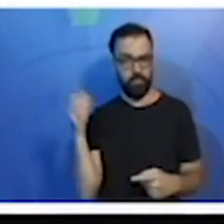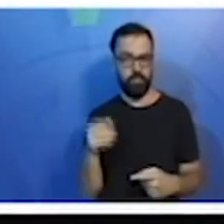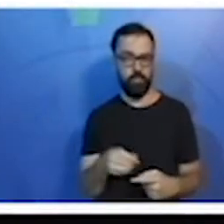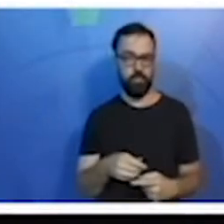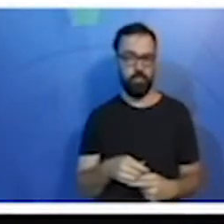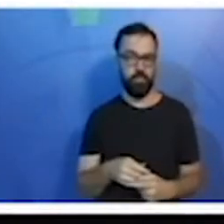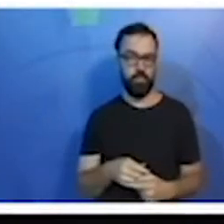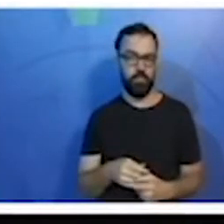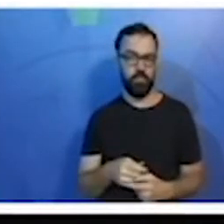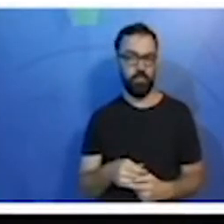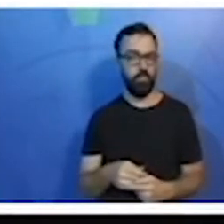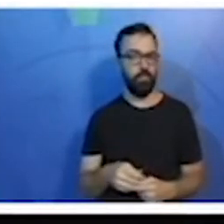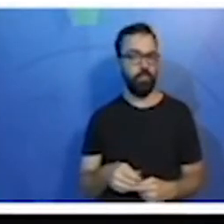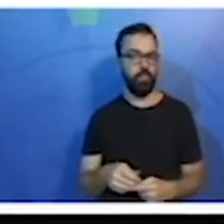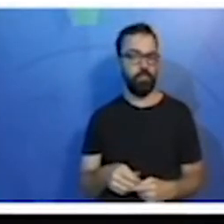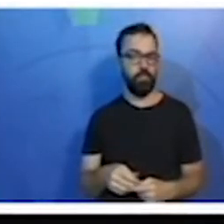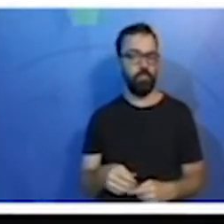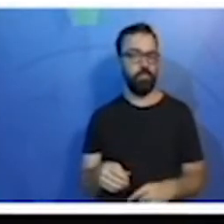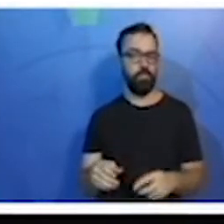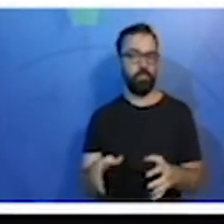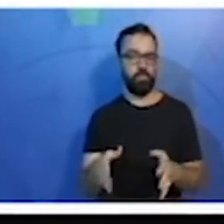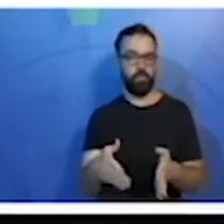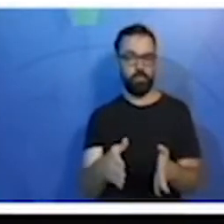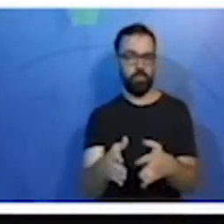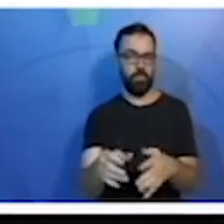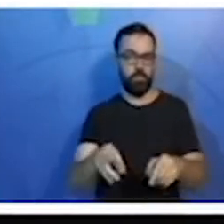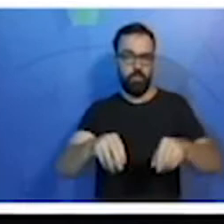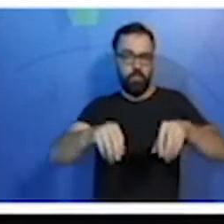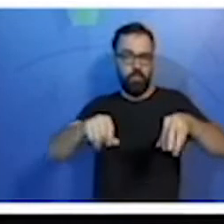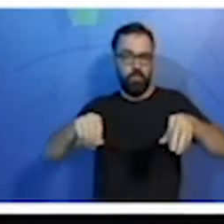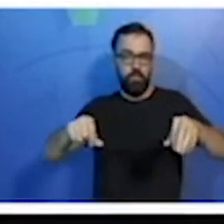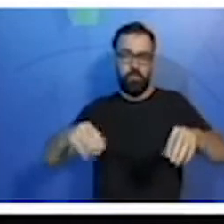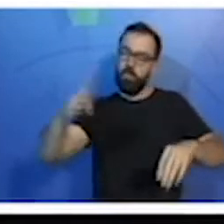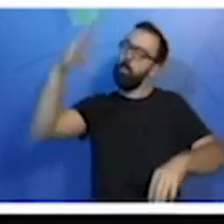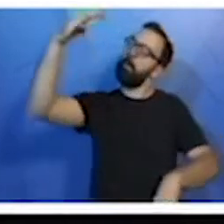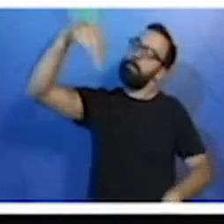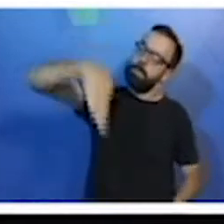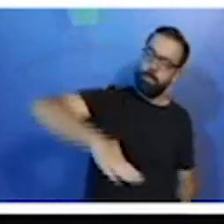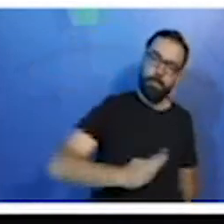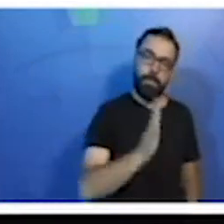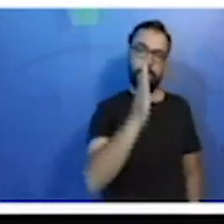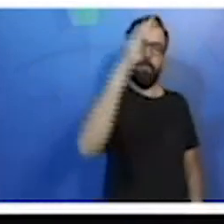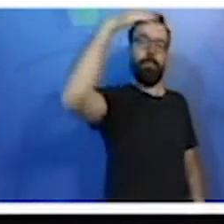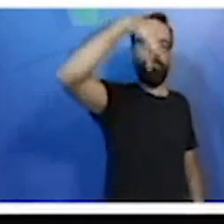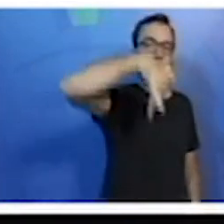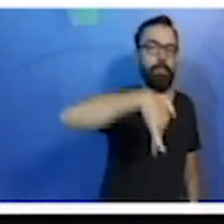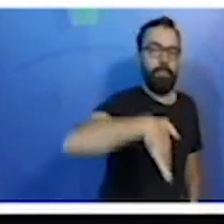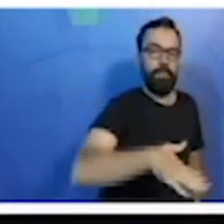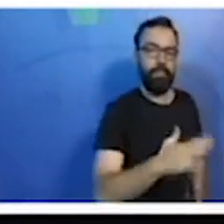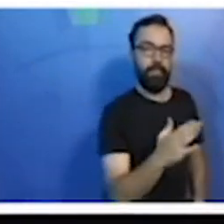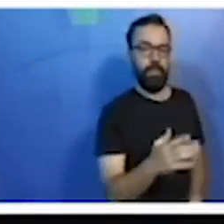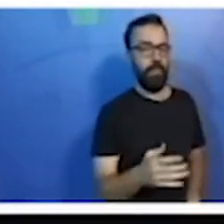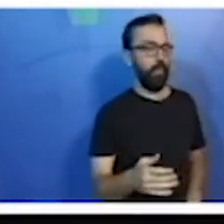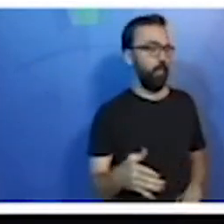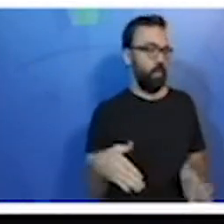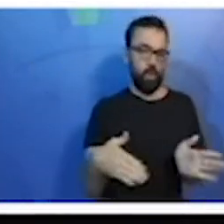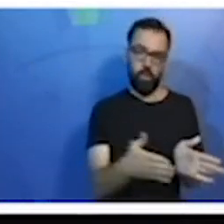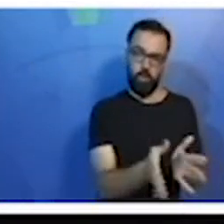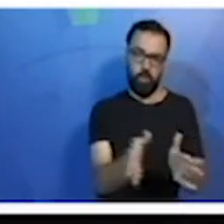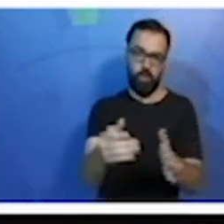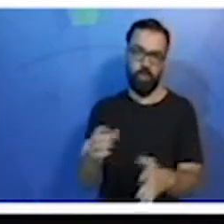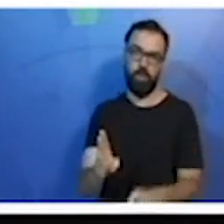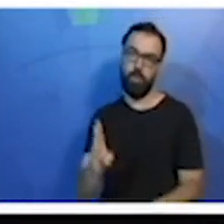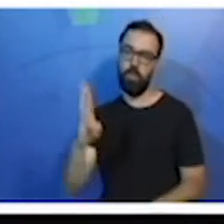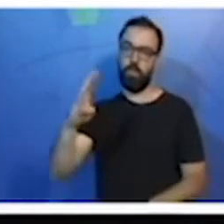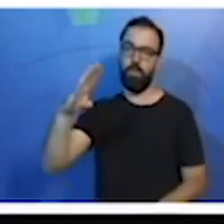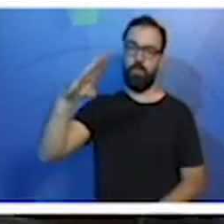no formato né que é disputado em estrada de terra e possui um alto nível de descidas e subidas técnicas então colocar o tem um percurso que ele